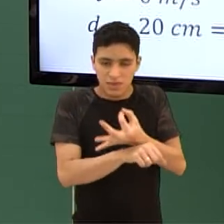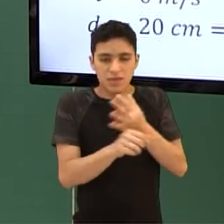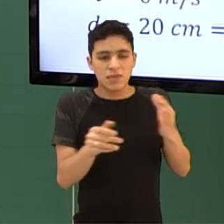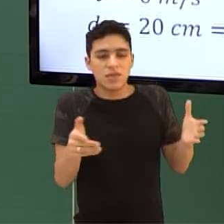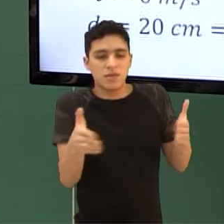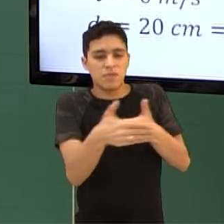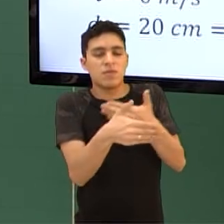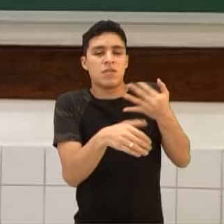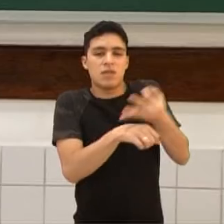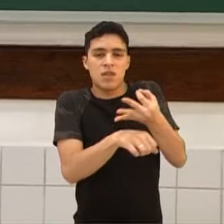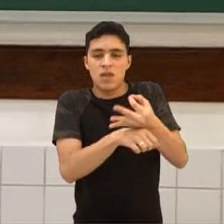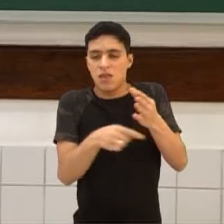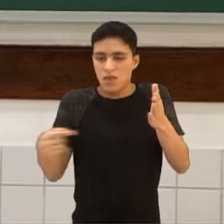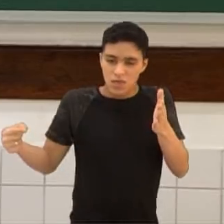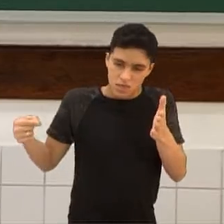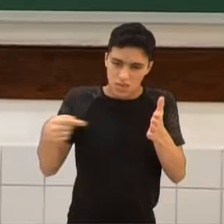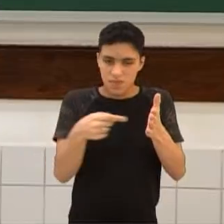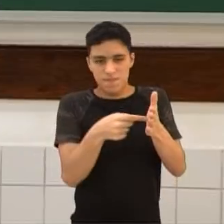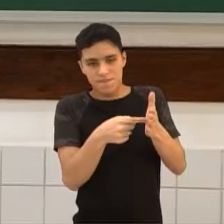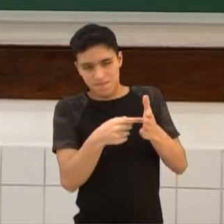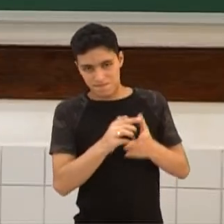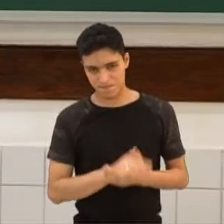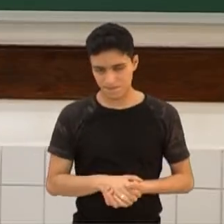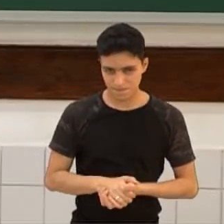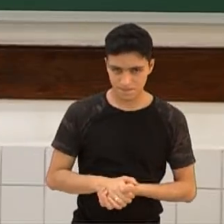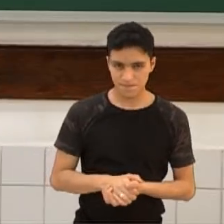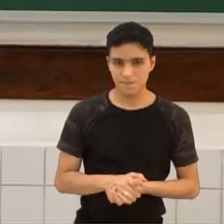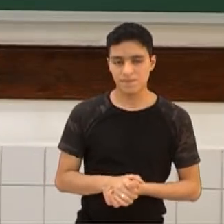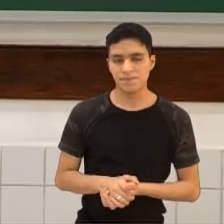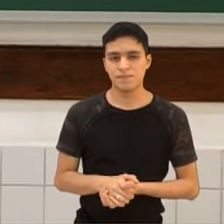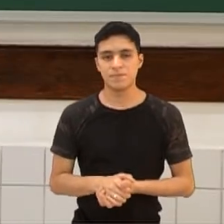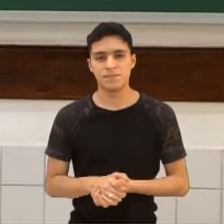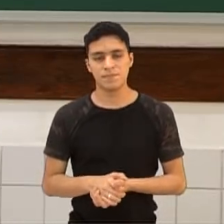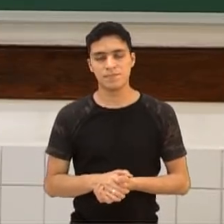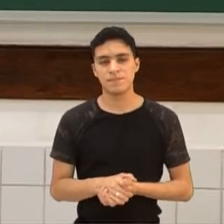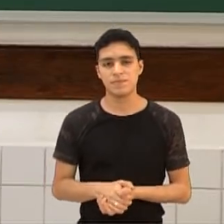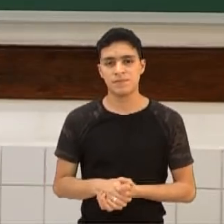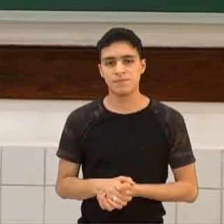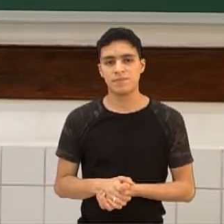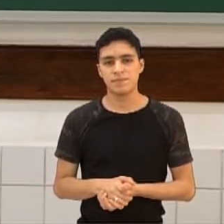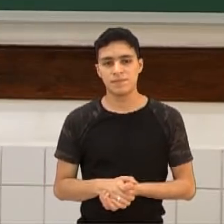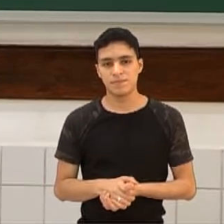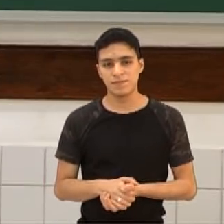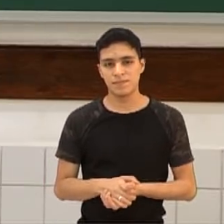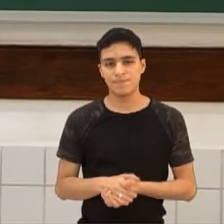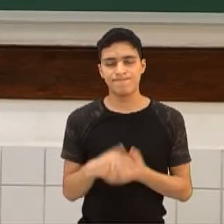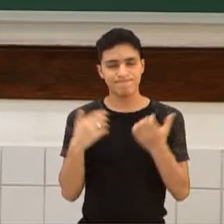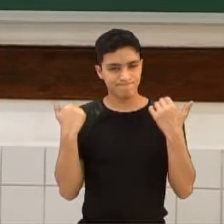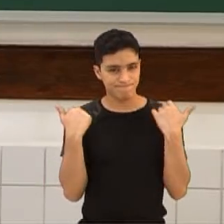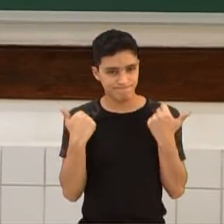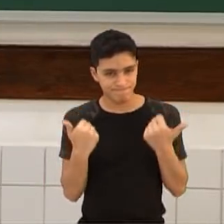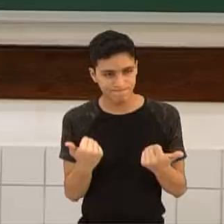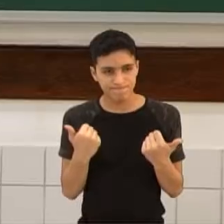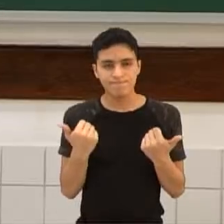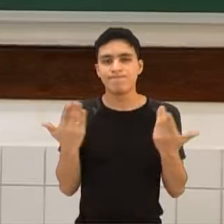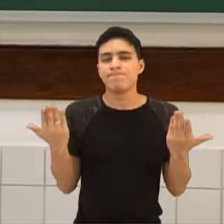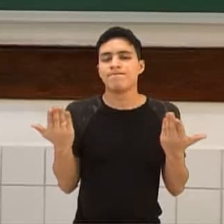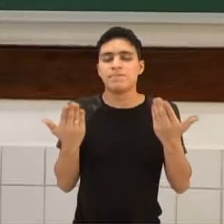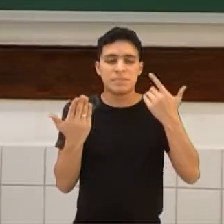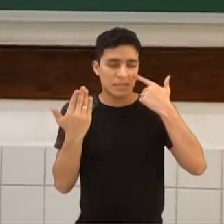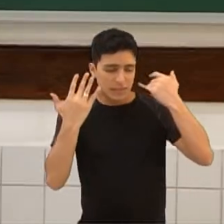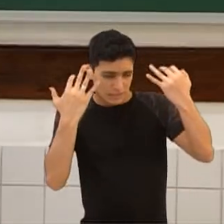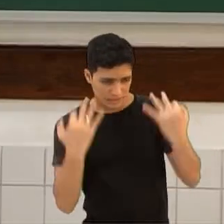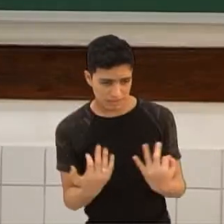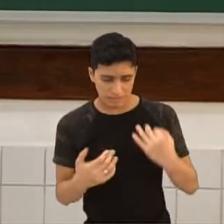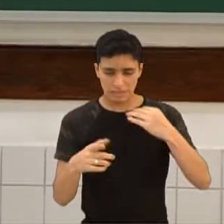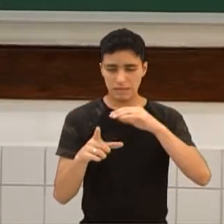está resistindo à penetração desse nosso amiguinho ali, certo? Então, alternativa correta,